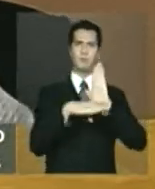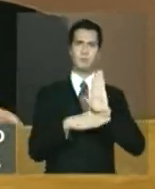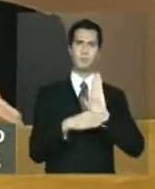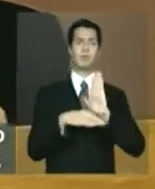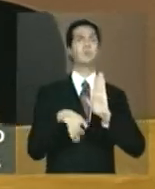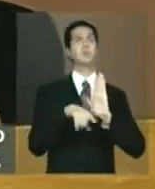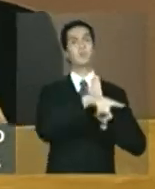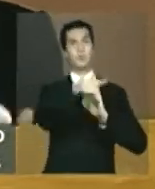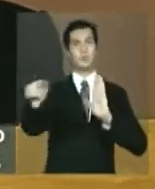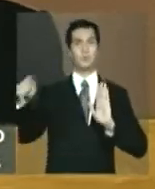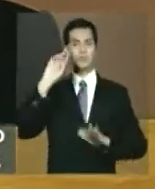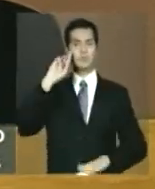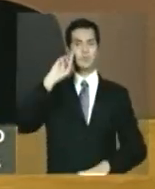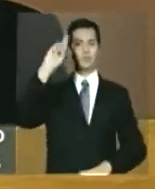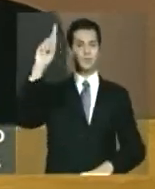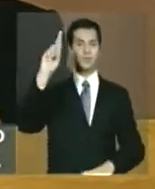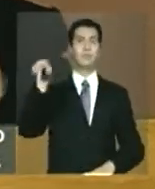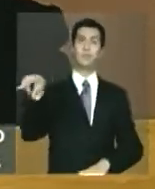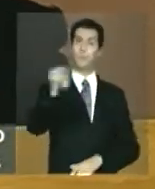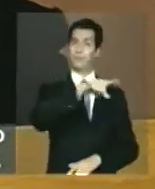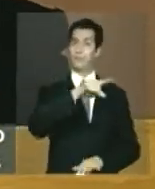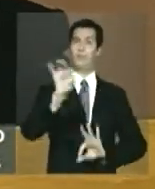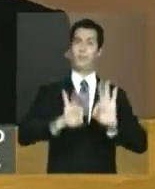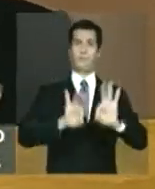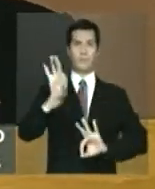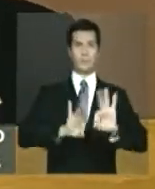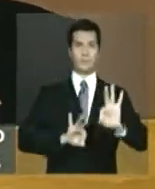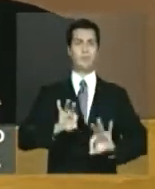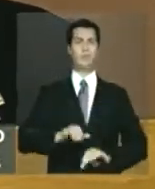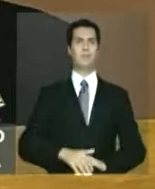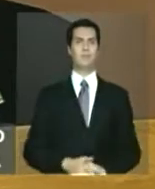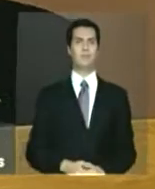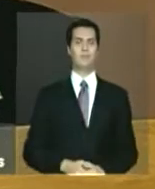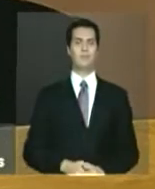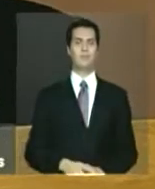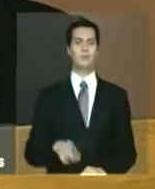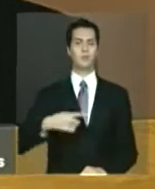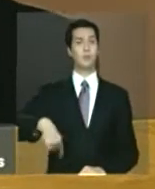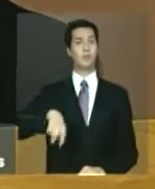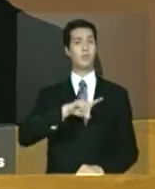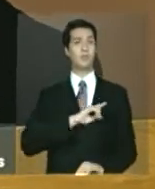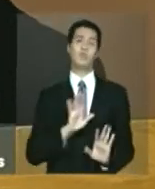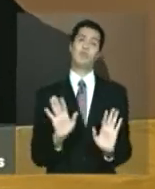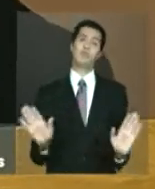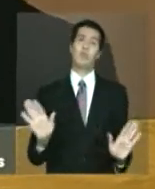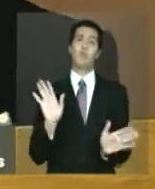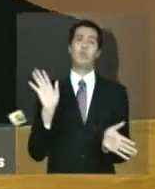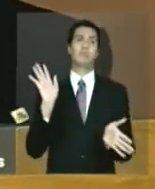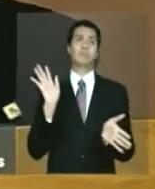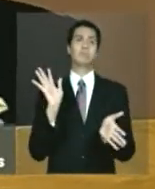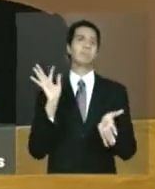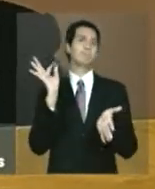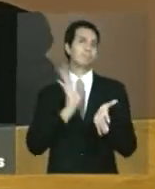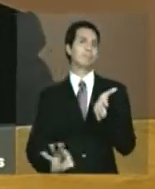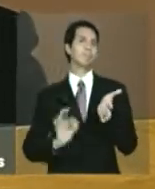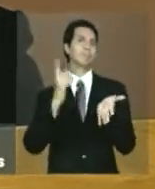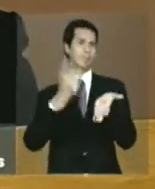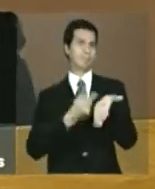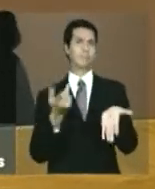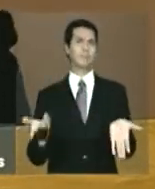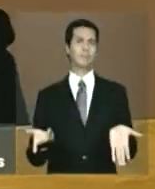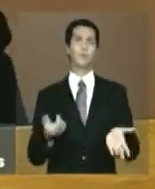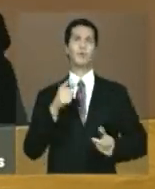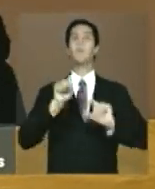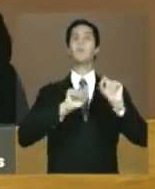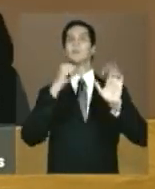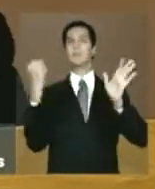diretores e diretoras mesmos elaboraram né E nós somente ratificamos é o selo